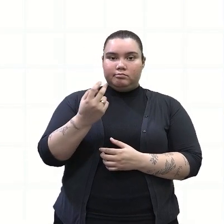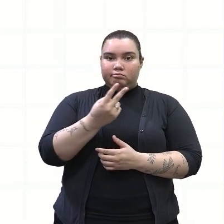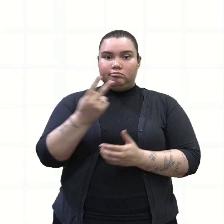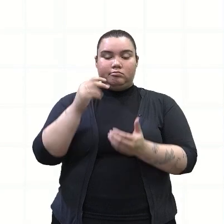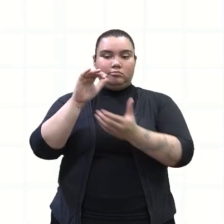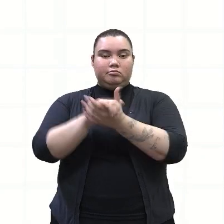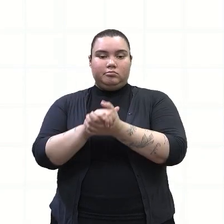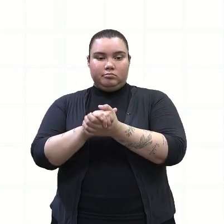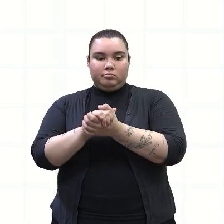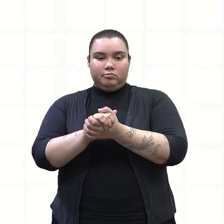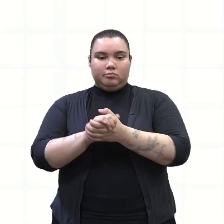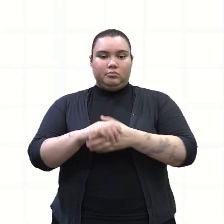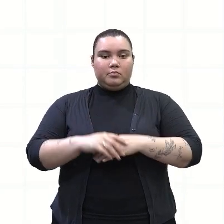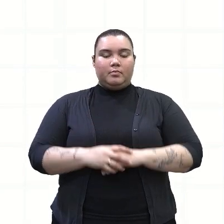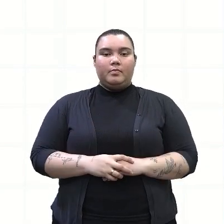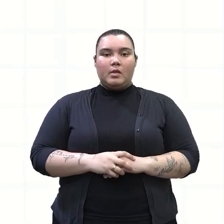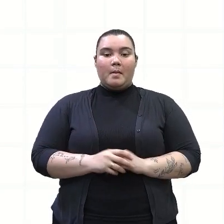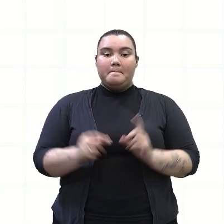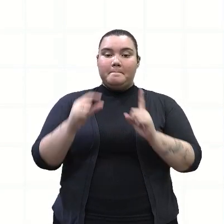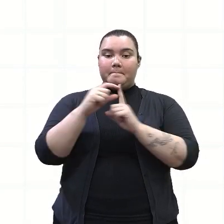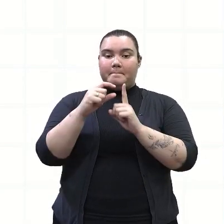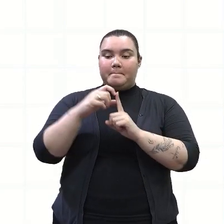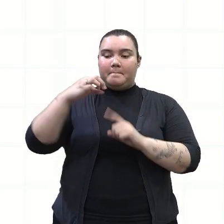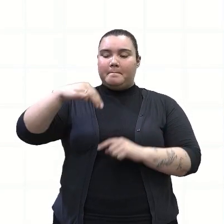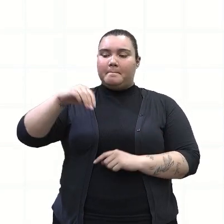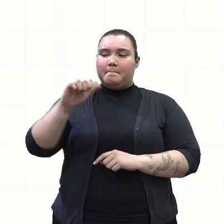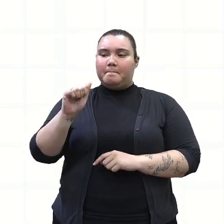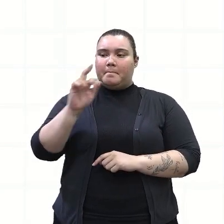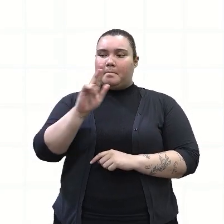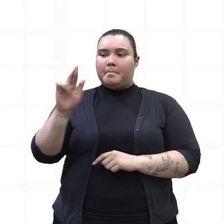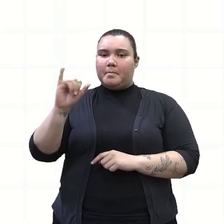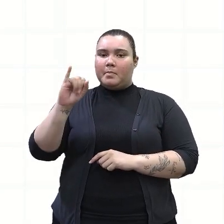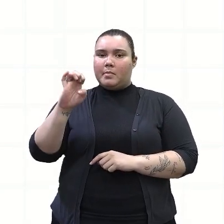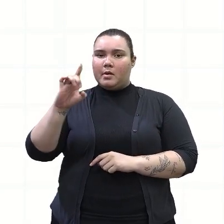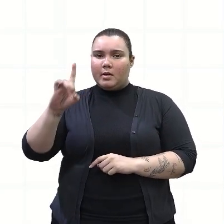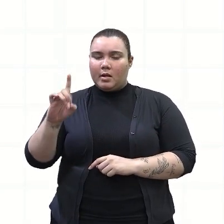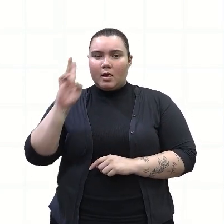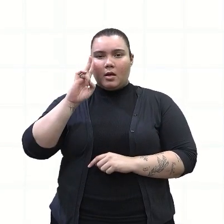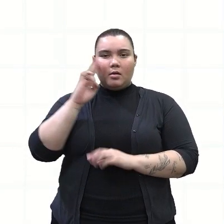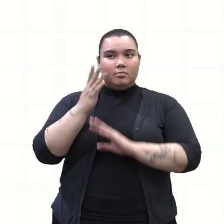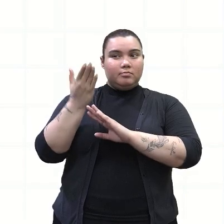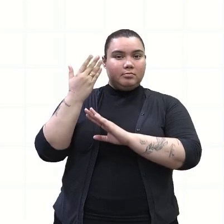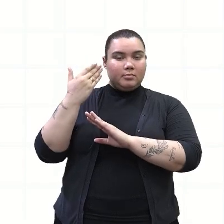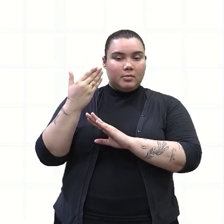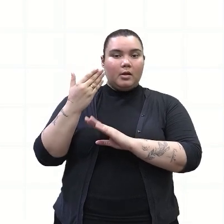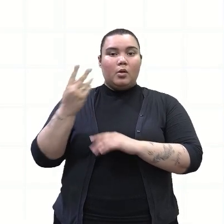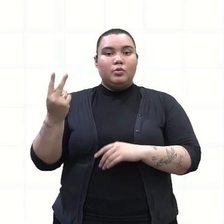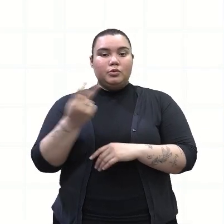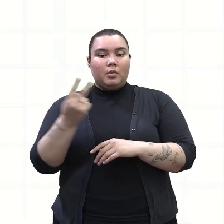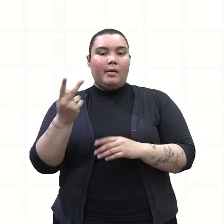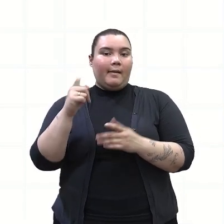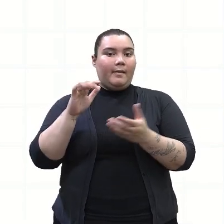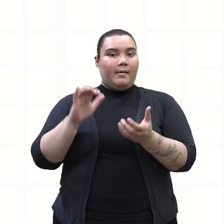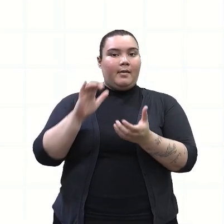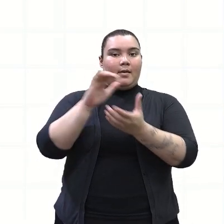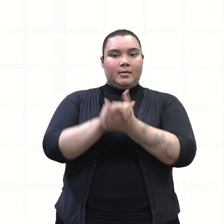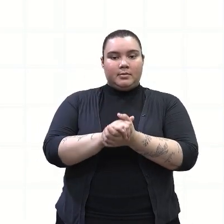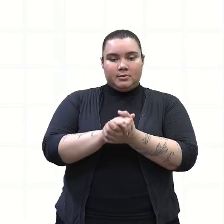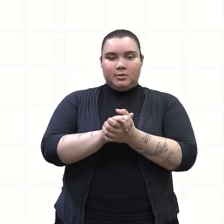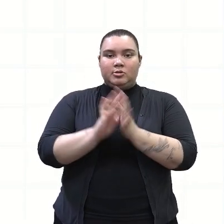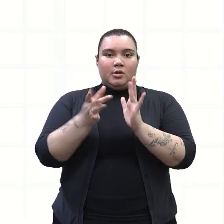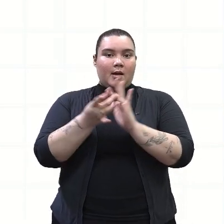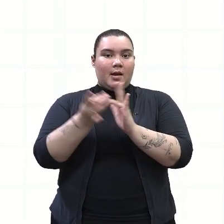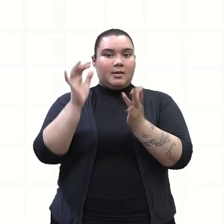A palavra married, a gente já viu anteriormente também em algumas aulas, não foi? A palavra married é casado, né? Casado,